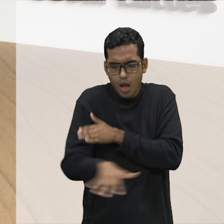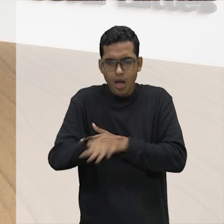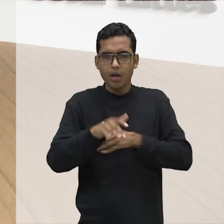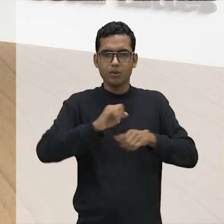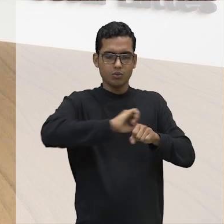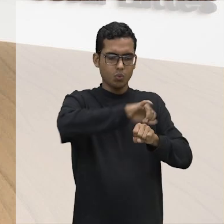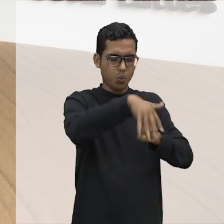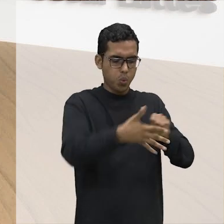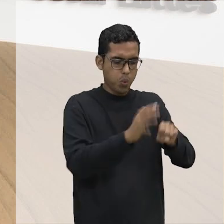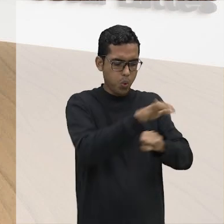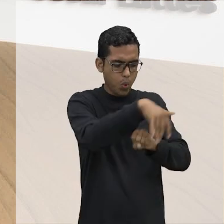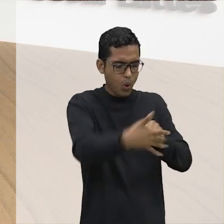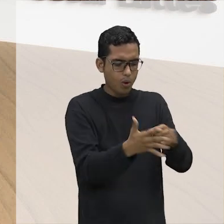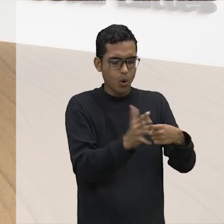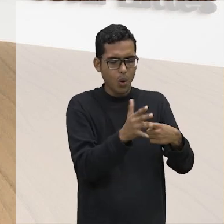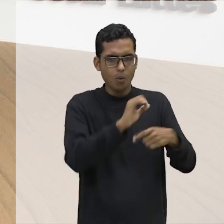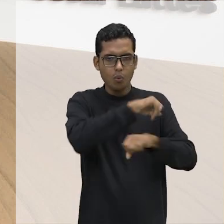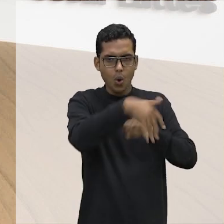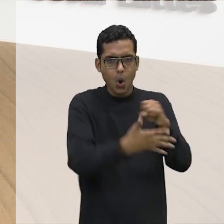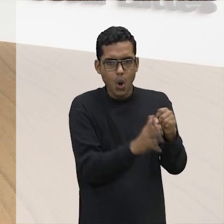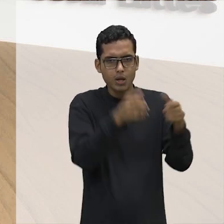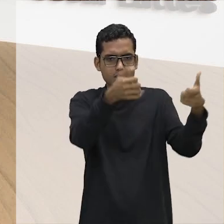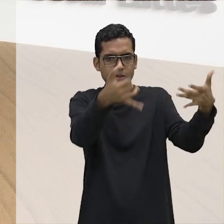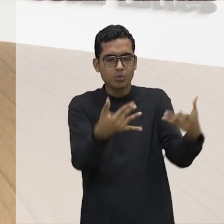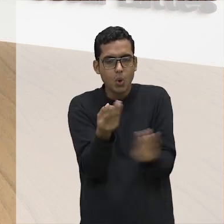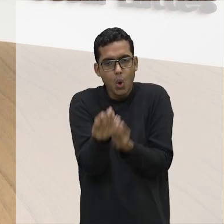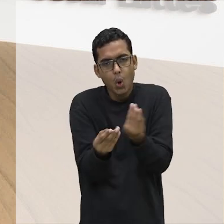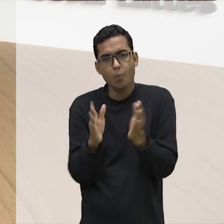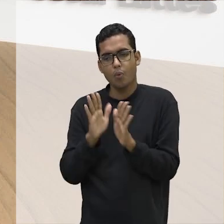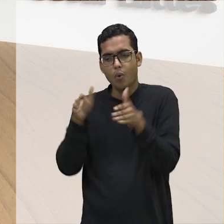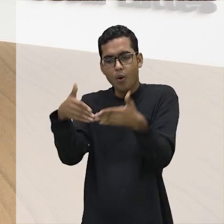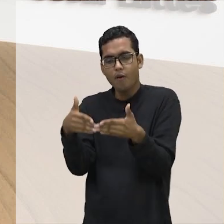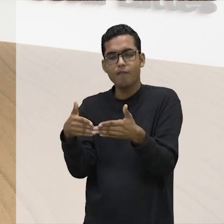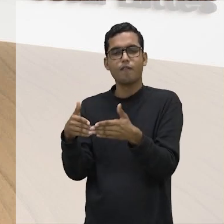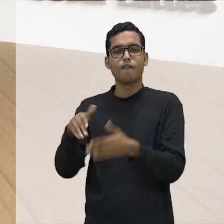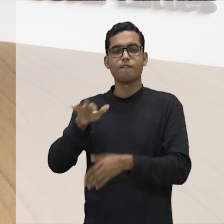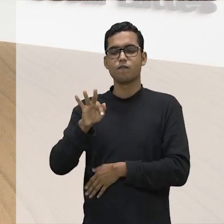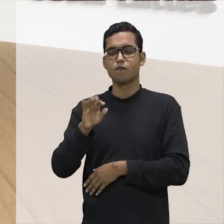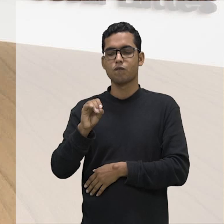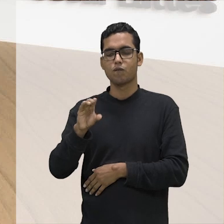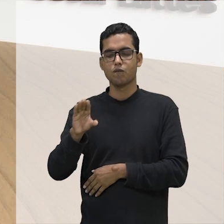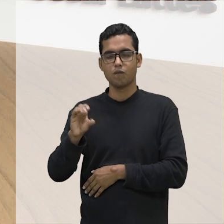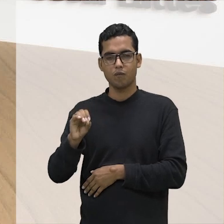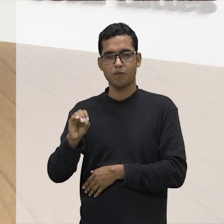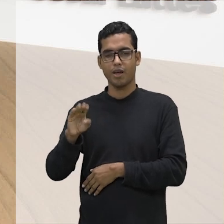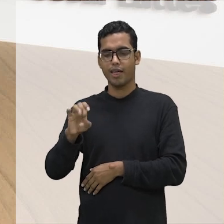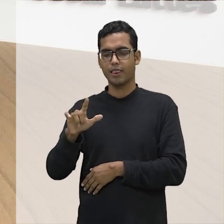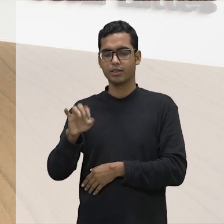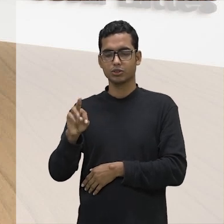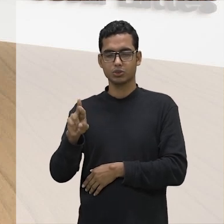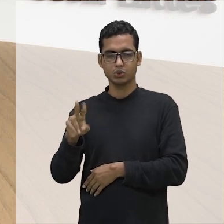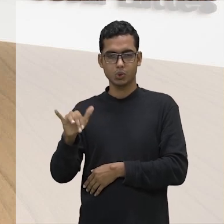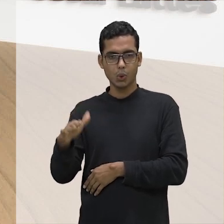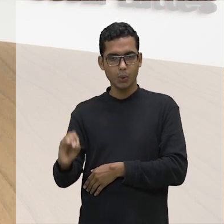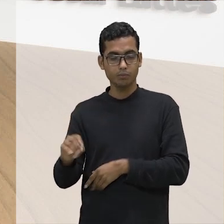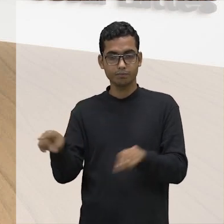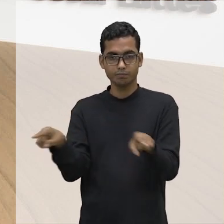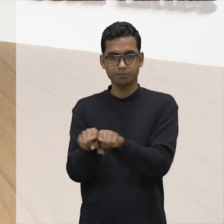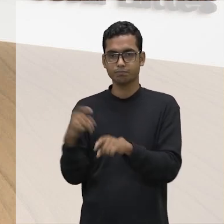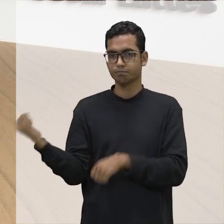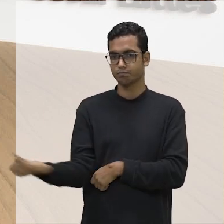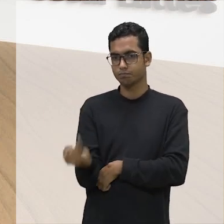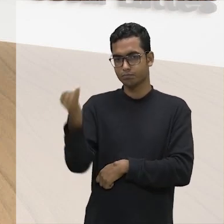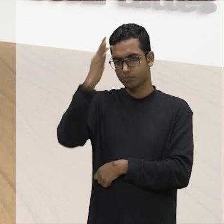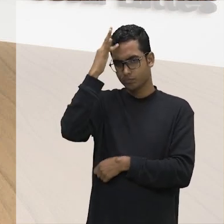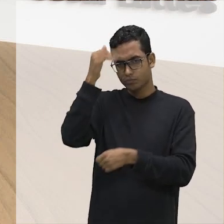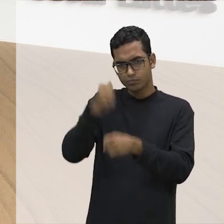exemplo, explicou o efeito fotoelétrico, não é? Outro também físico importante e brasileiro é